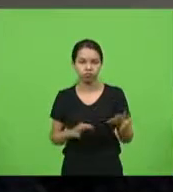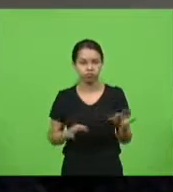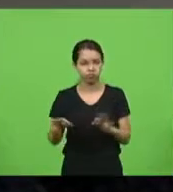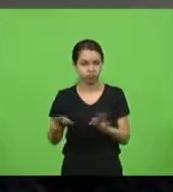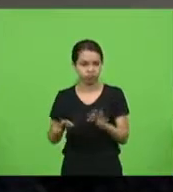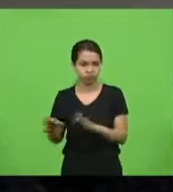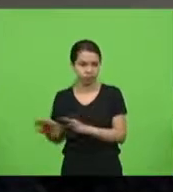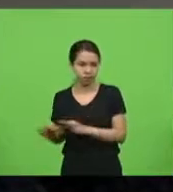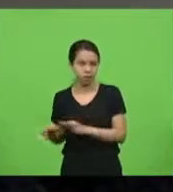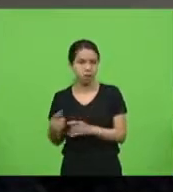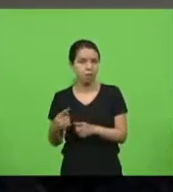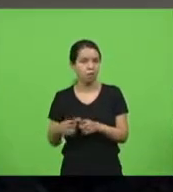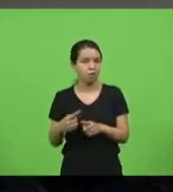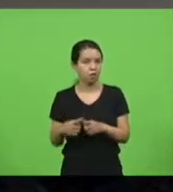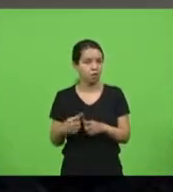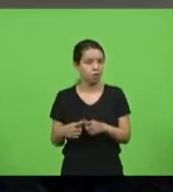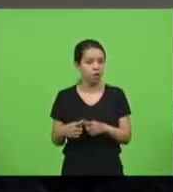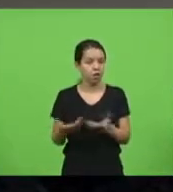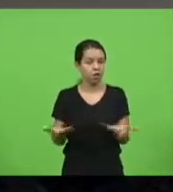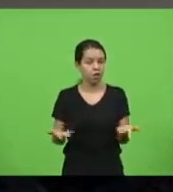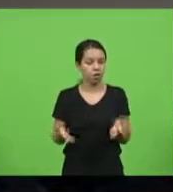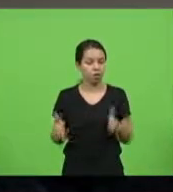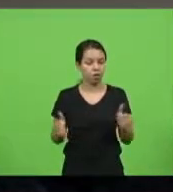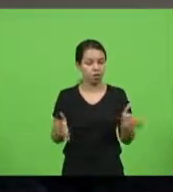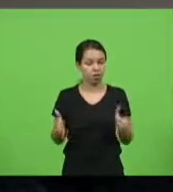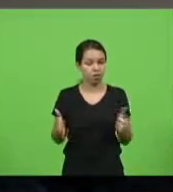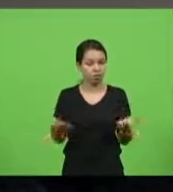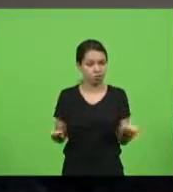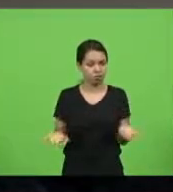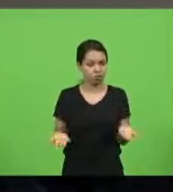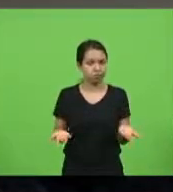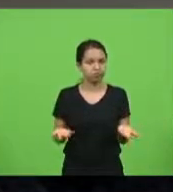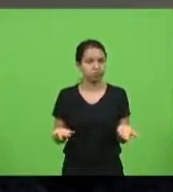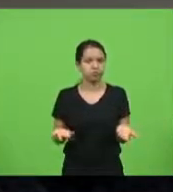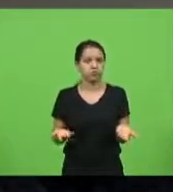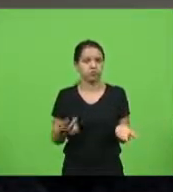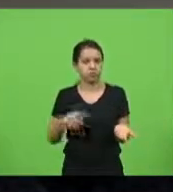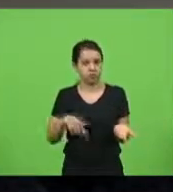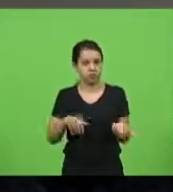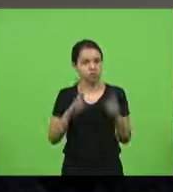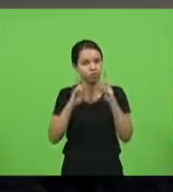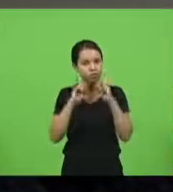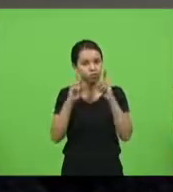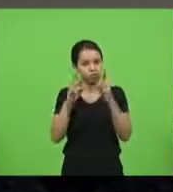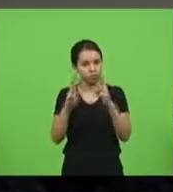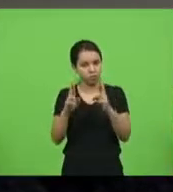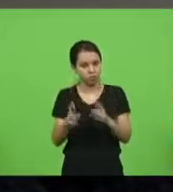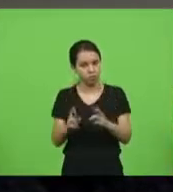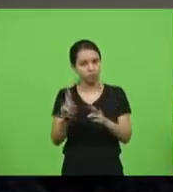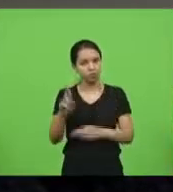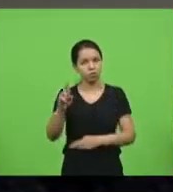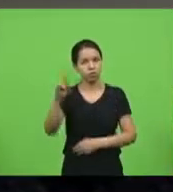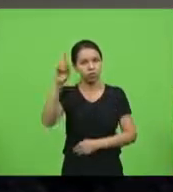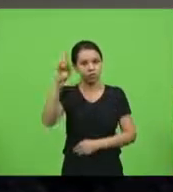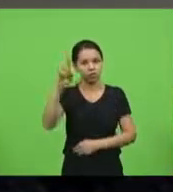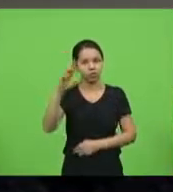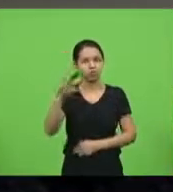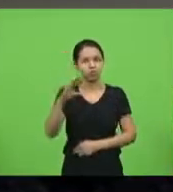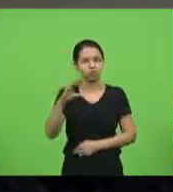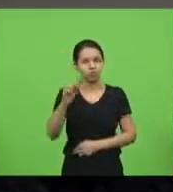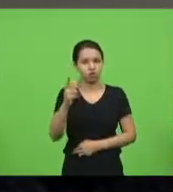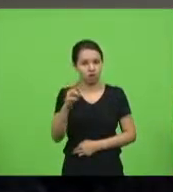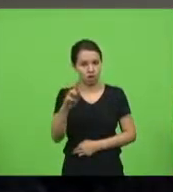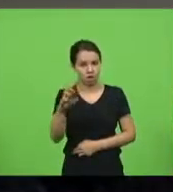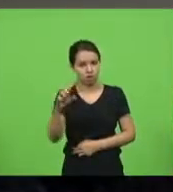a gente chega num momento como esse, a gente, deputada Marlene, a gente não tem. Com todo o respeito, coronel Charles, muito obrigado por